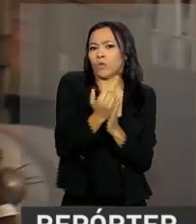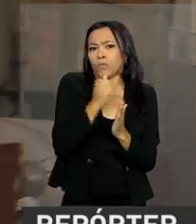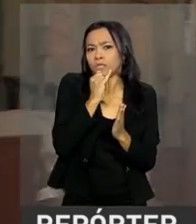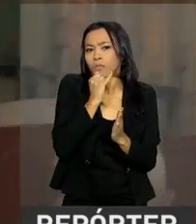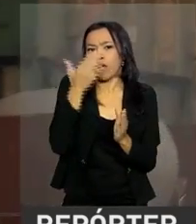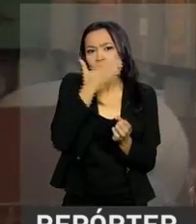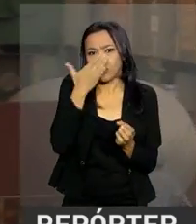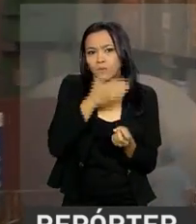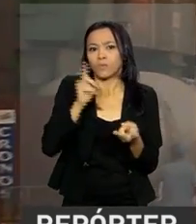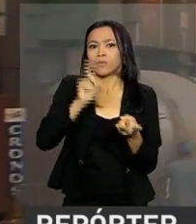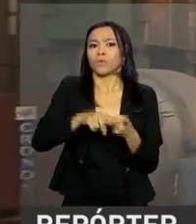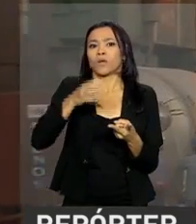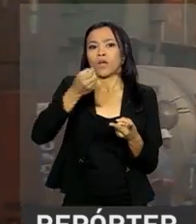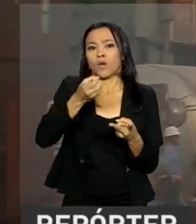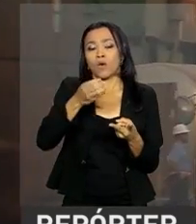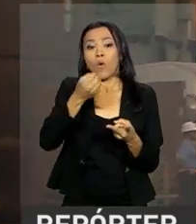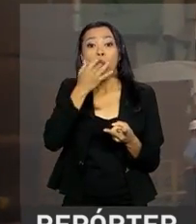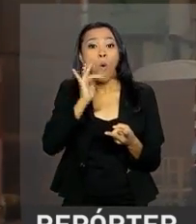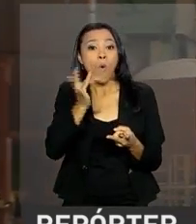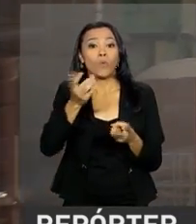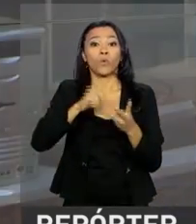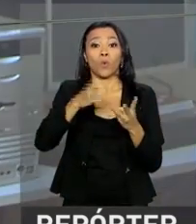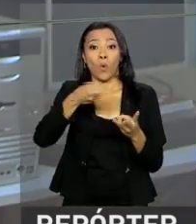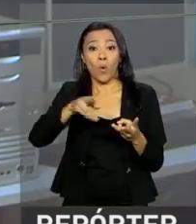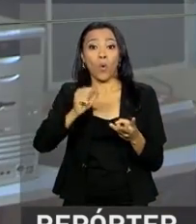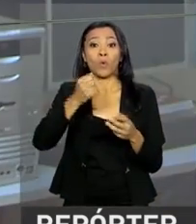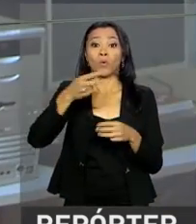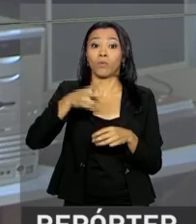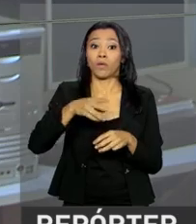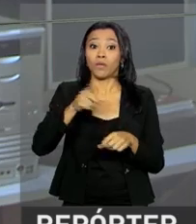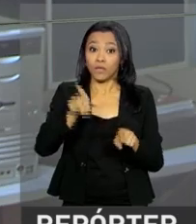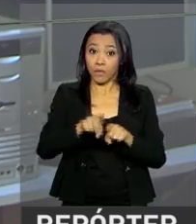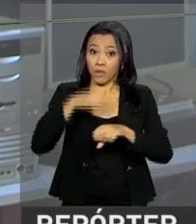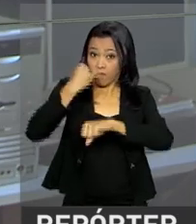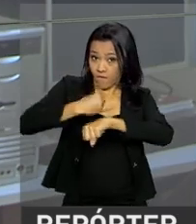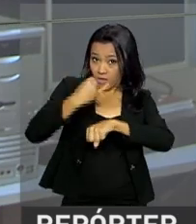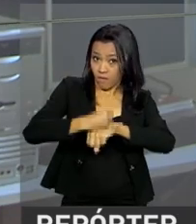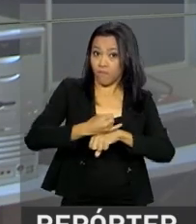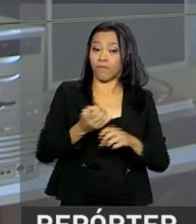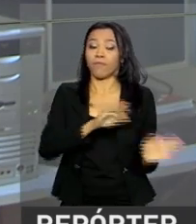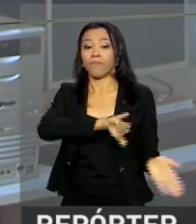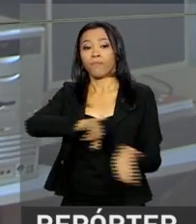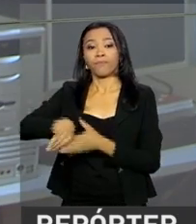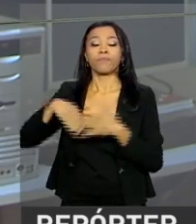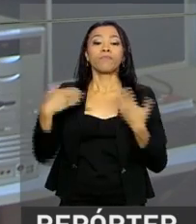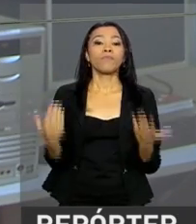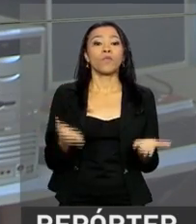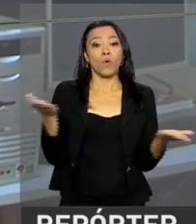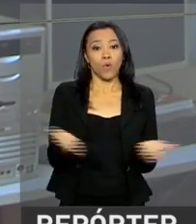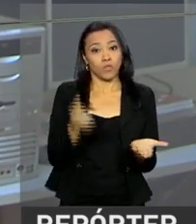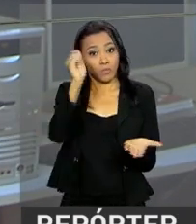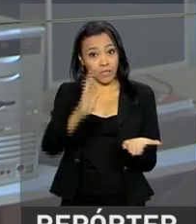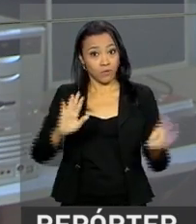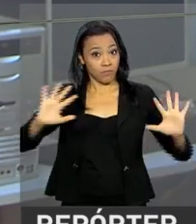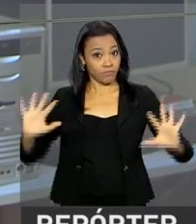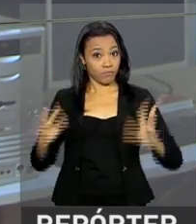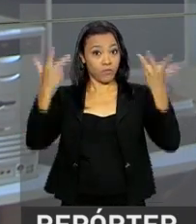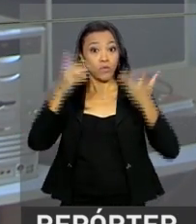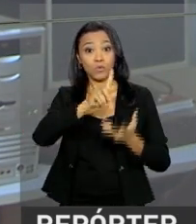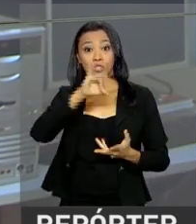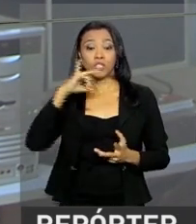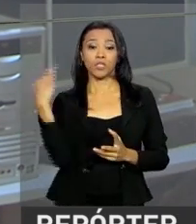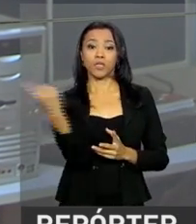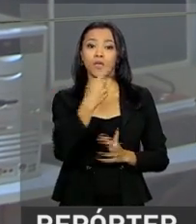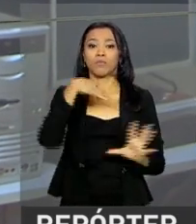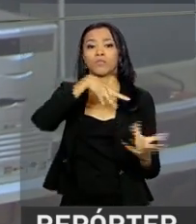açúcar bruto couro ouro e Ferro e o Brasil comemora hoje O Dia Mundial da Alimentação vamos saber